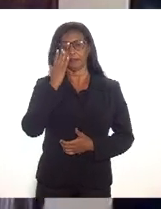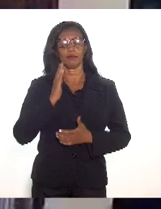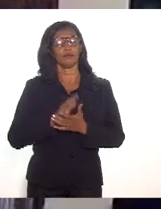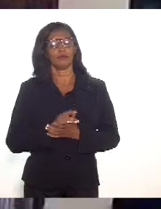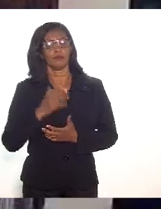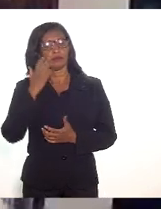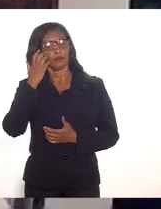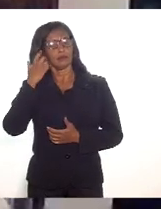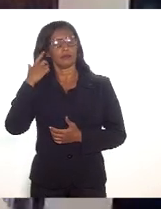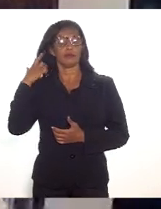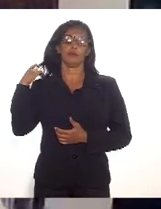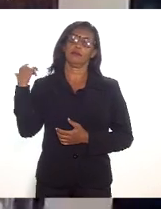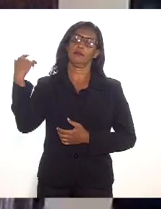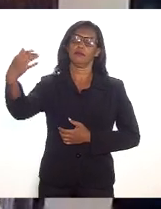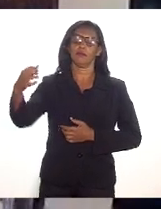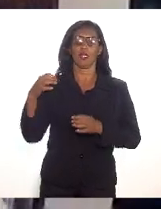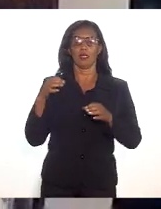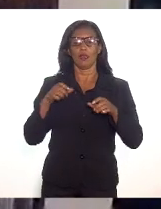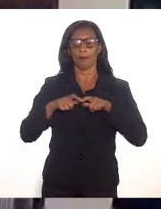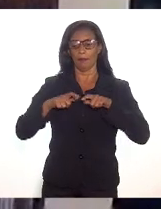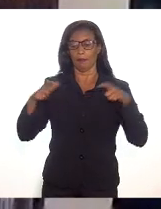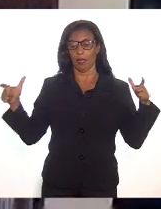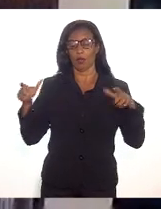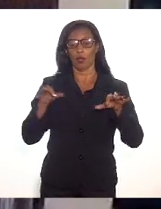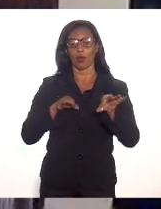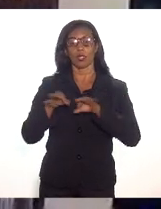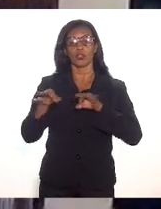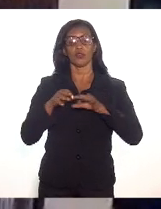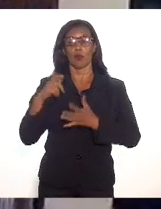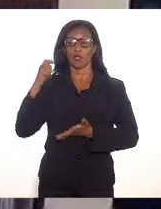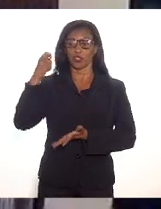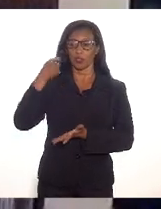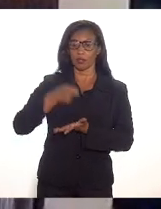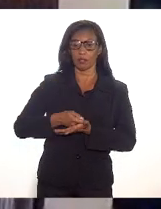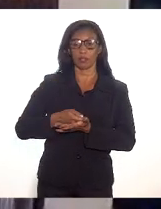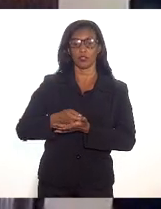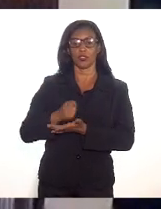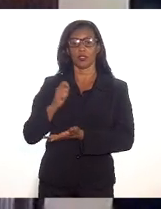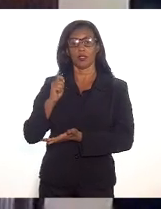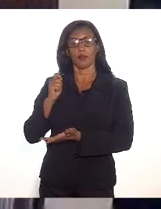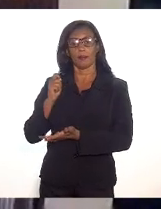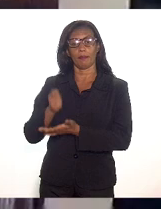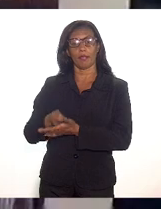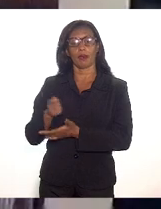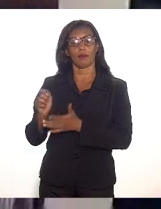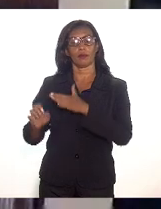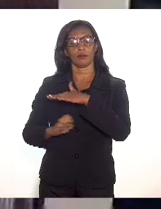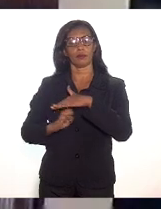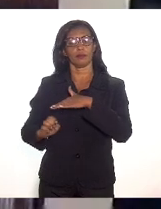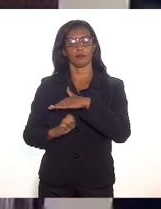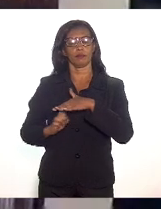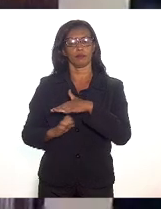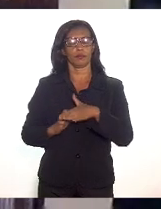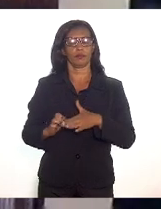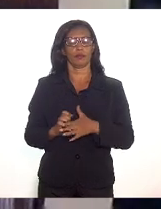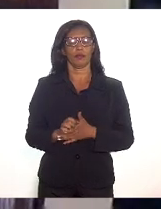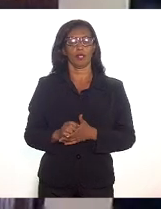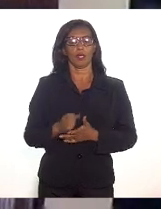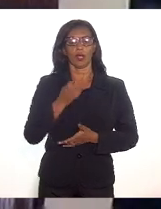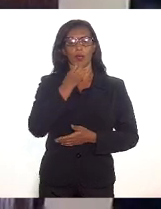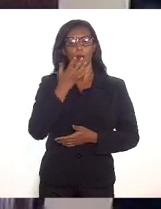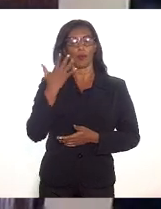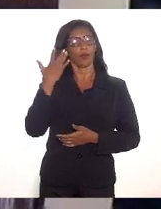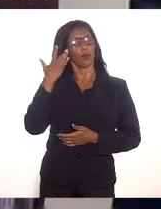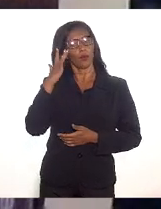forma a garantir isto para as empresas. Então, eu acho que